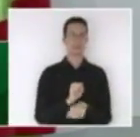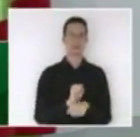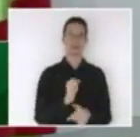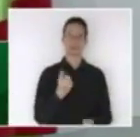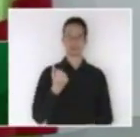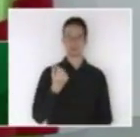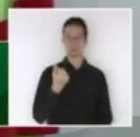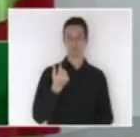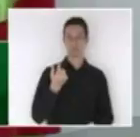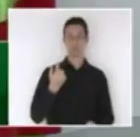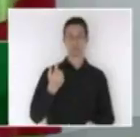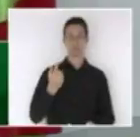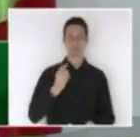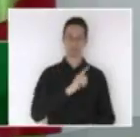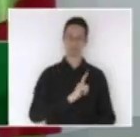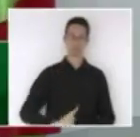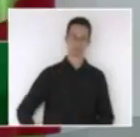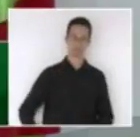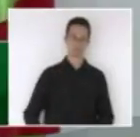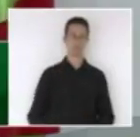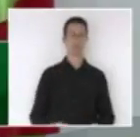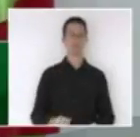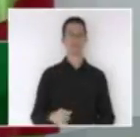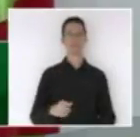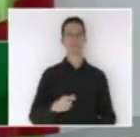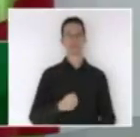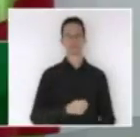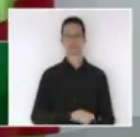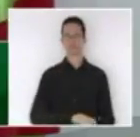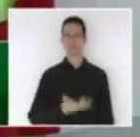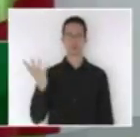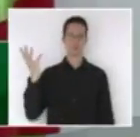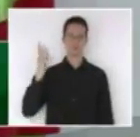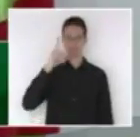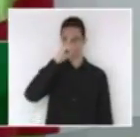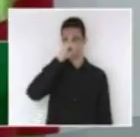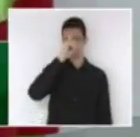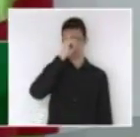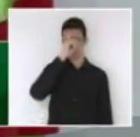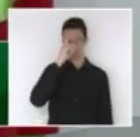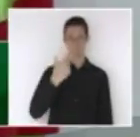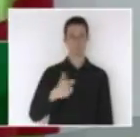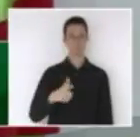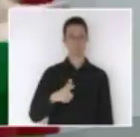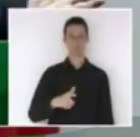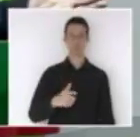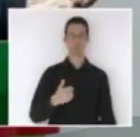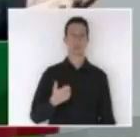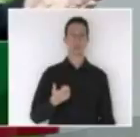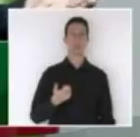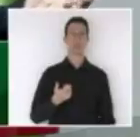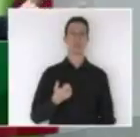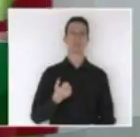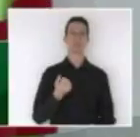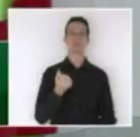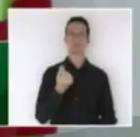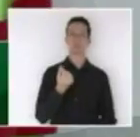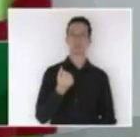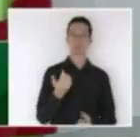nós temos hospitais sem insumos básicos para atender emergência, o Estado